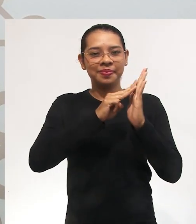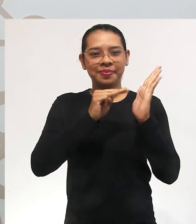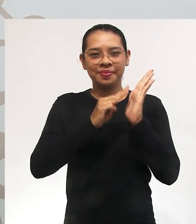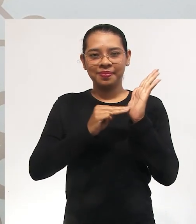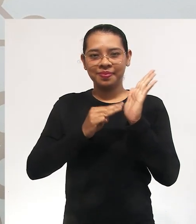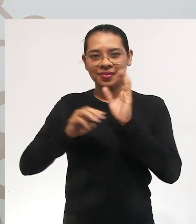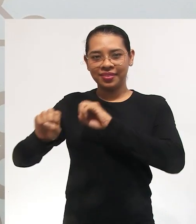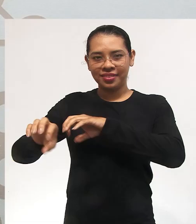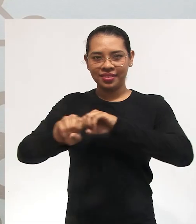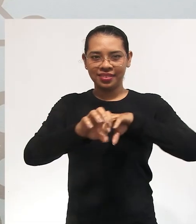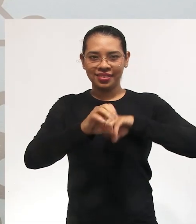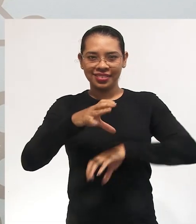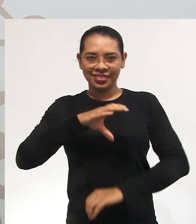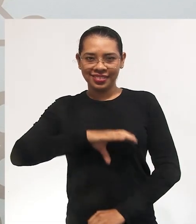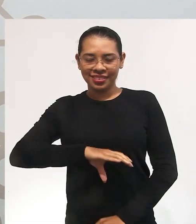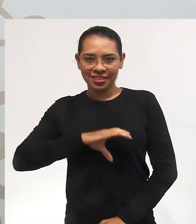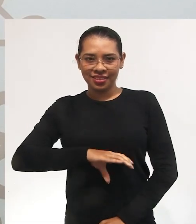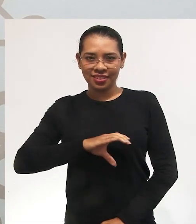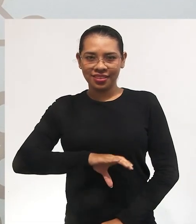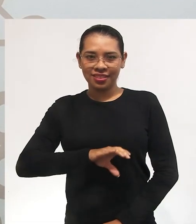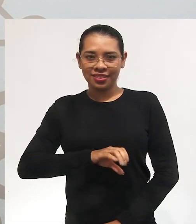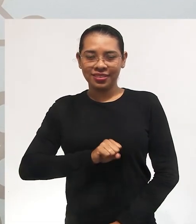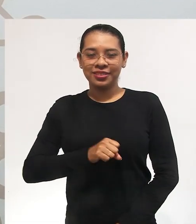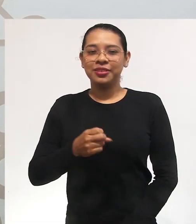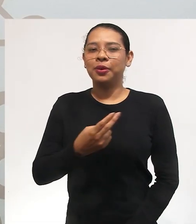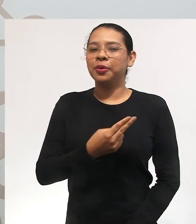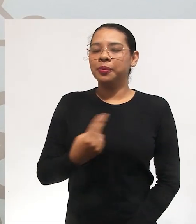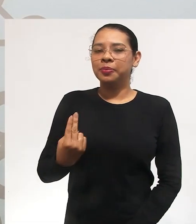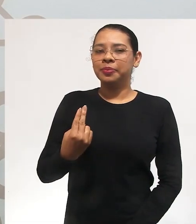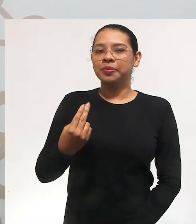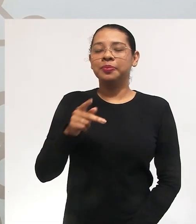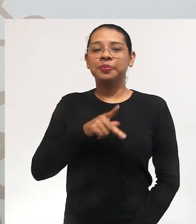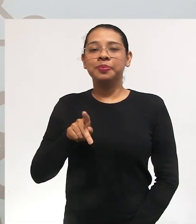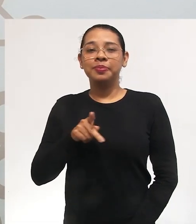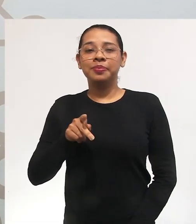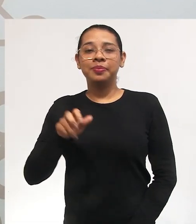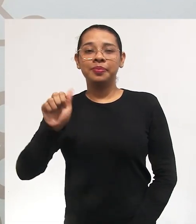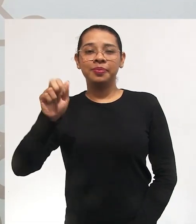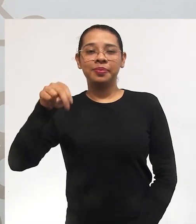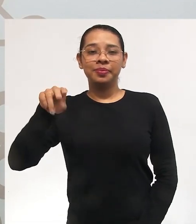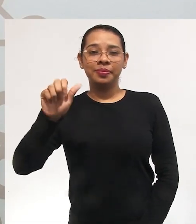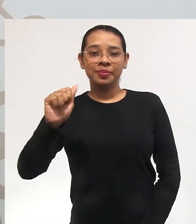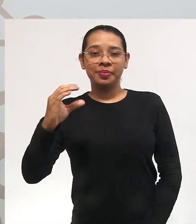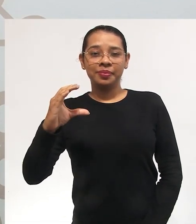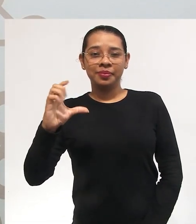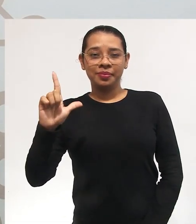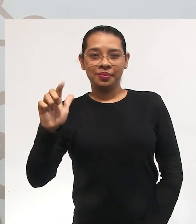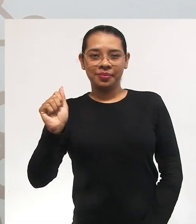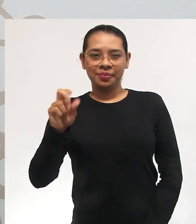Metodologia do Ensino de Língua Portuguesa. Eu sou a professora Ana Cláudia e vou fazer a minha audiodescrição.